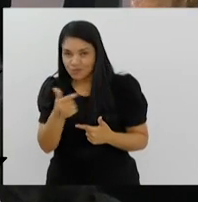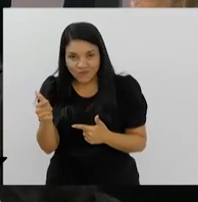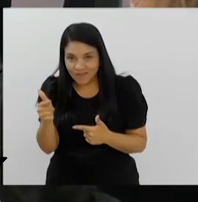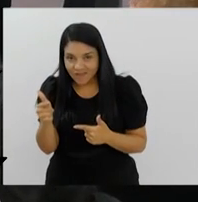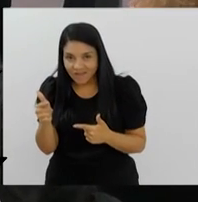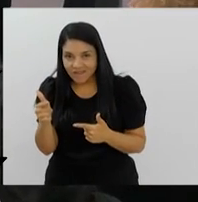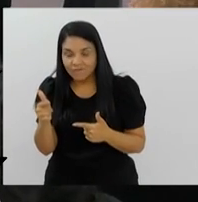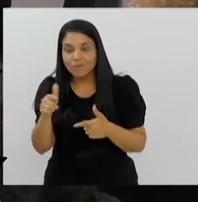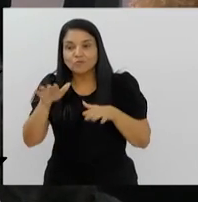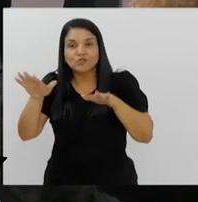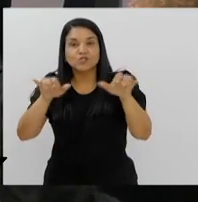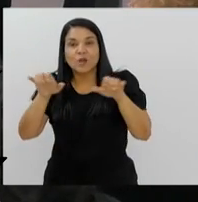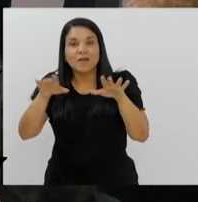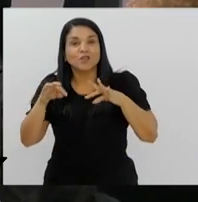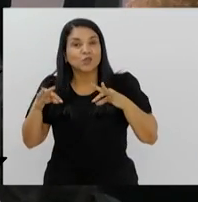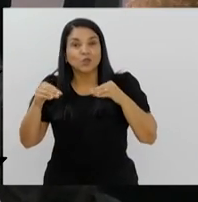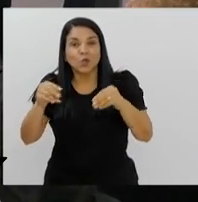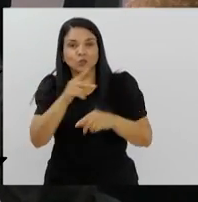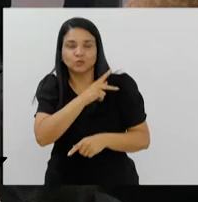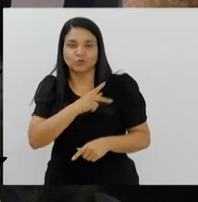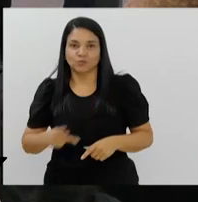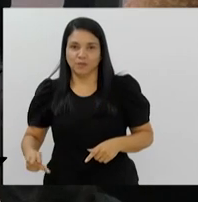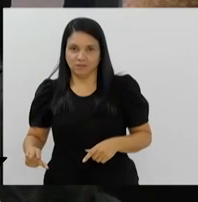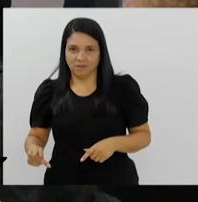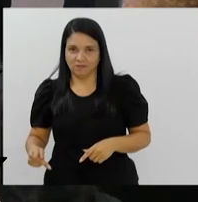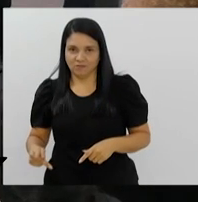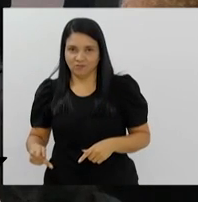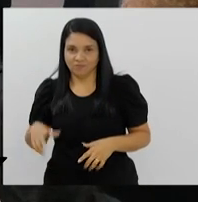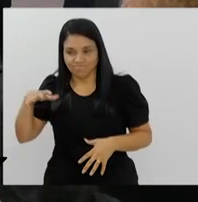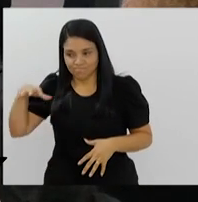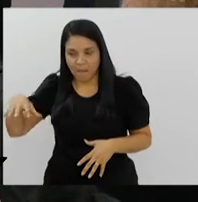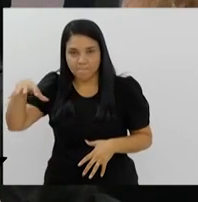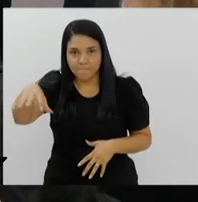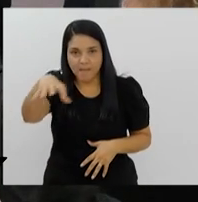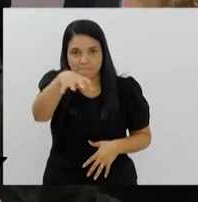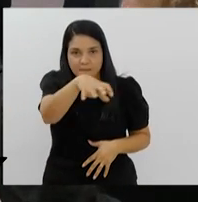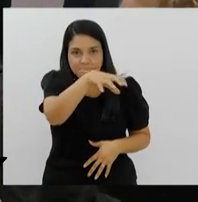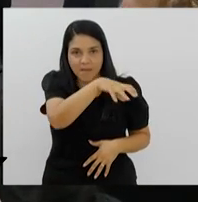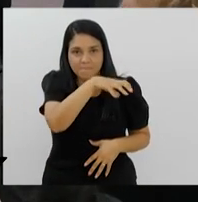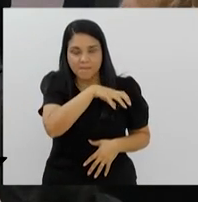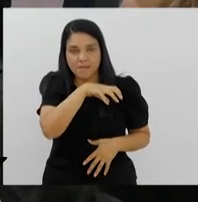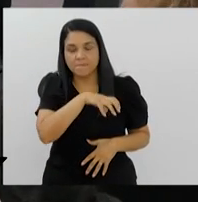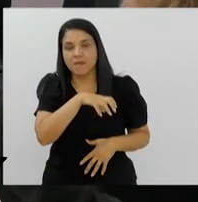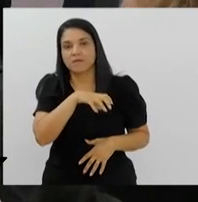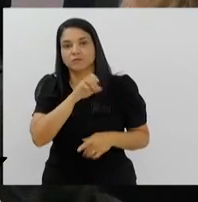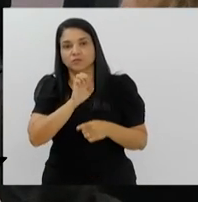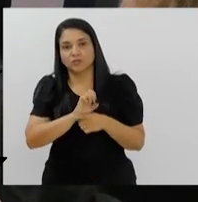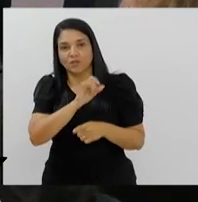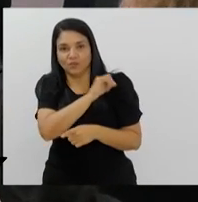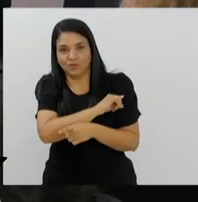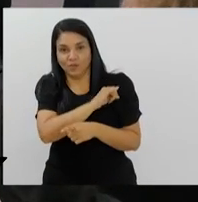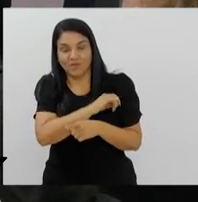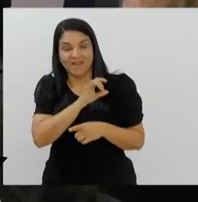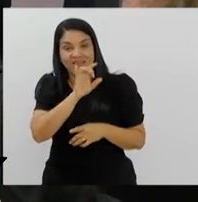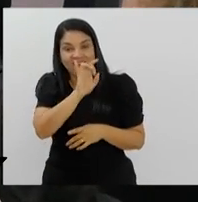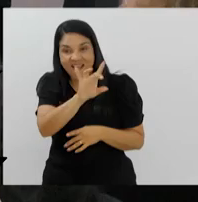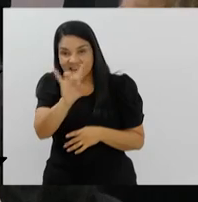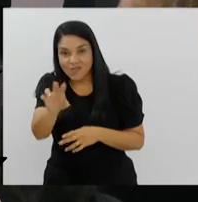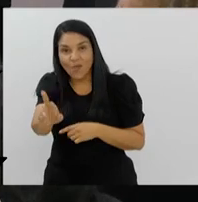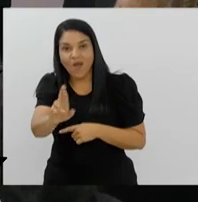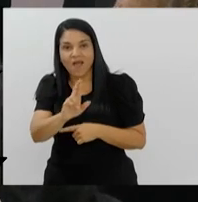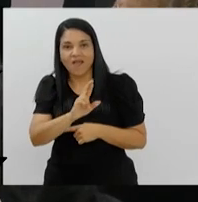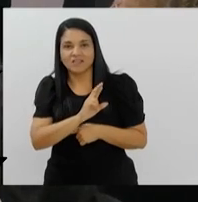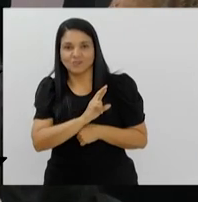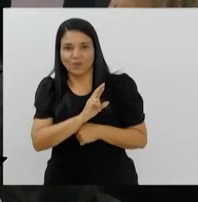convocar todos os presidentes regionais todos os presidentes regionais das unimeds para que cada um responda